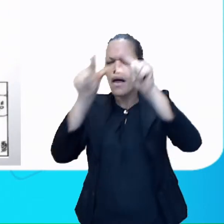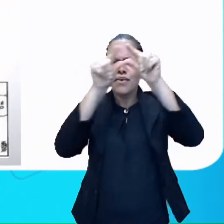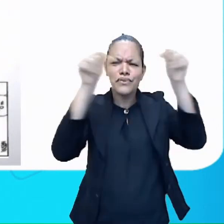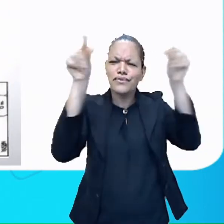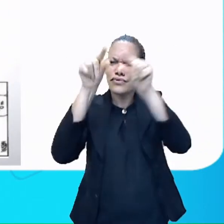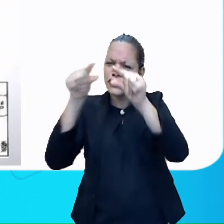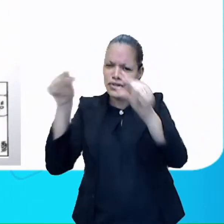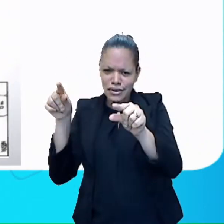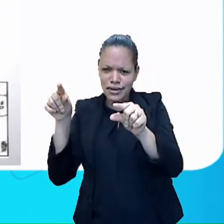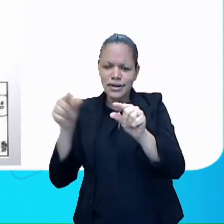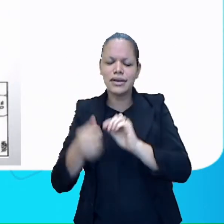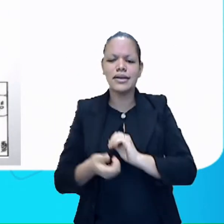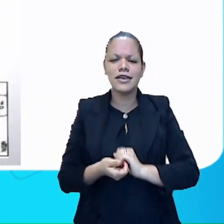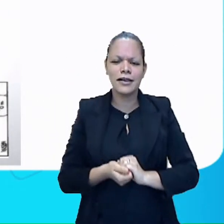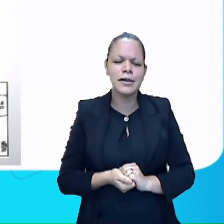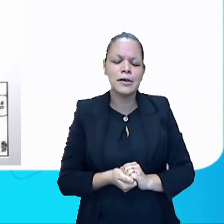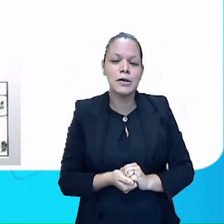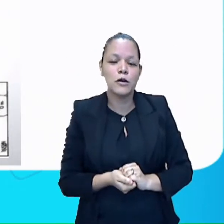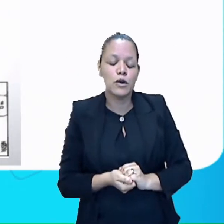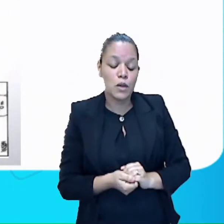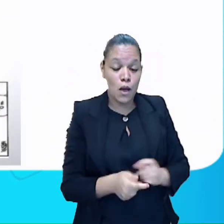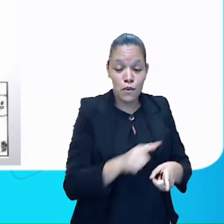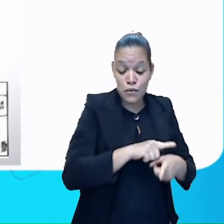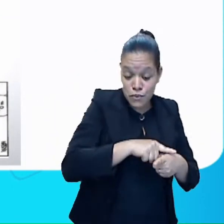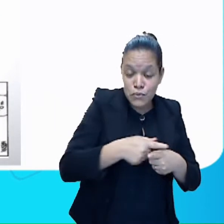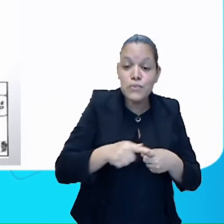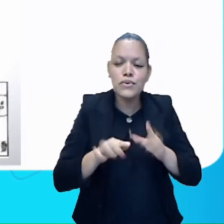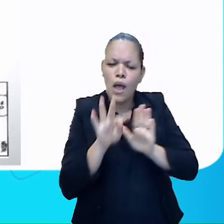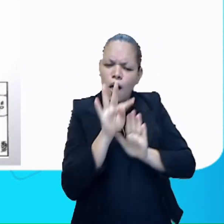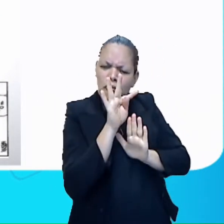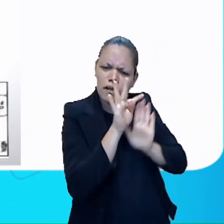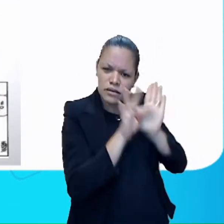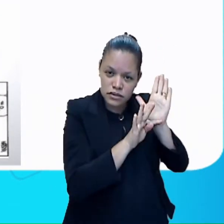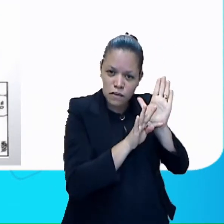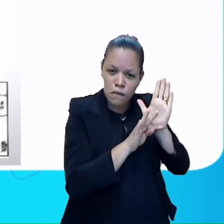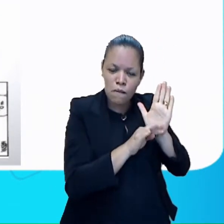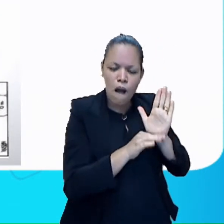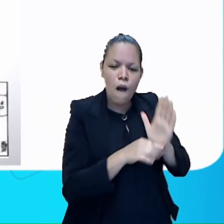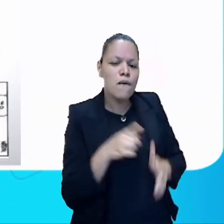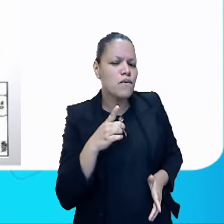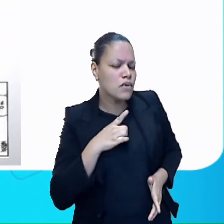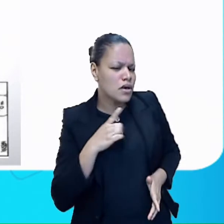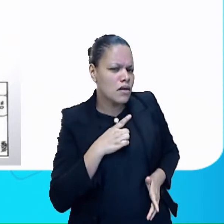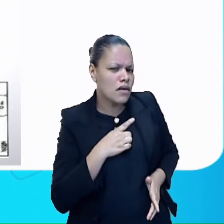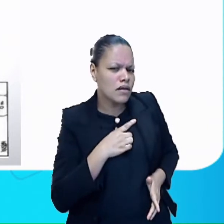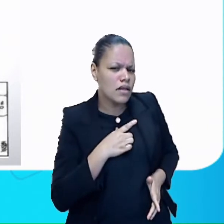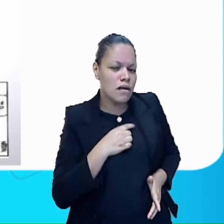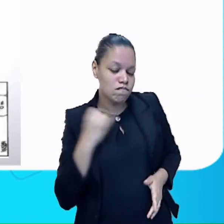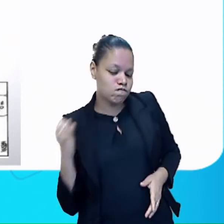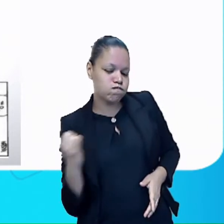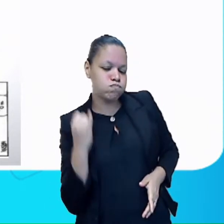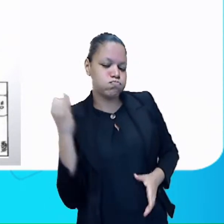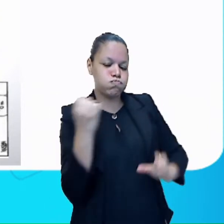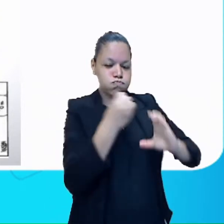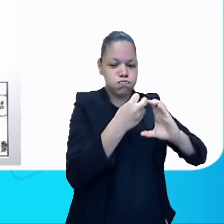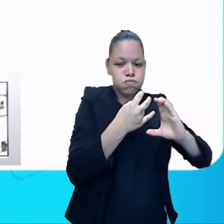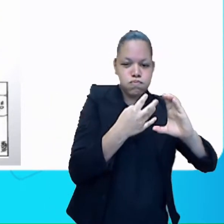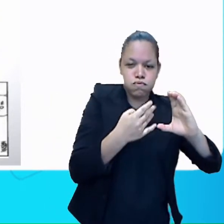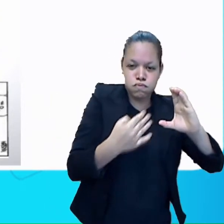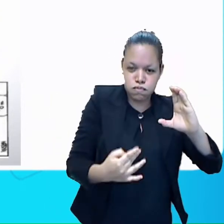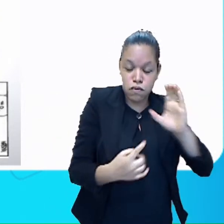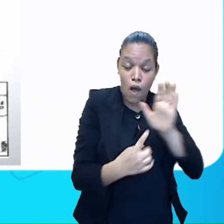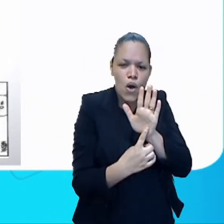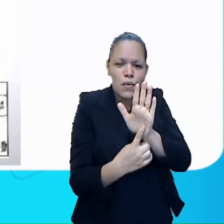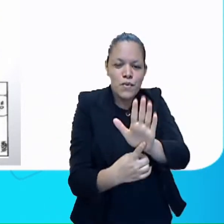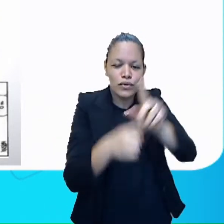Tirinhas. As tirinhas são um tipo de gênero textual que tem como principal característica a exposição em quadrinhos de